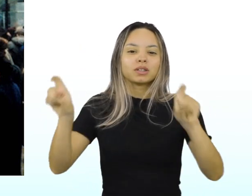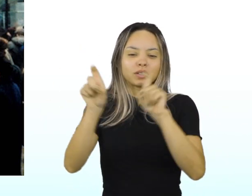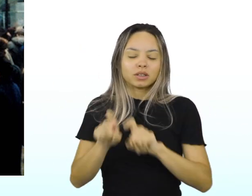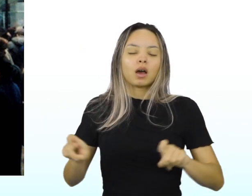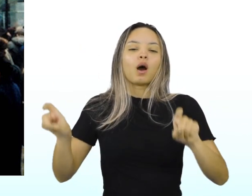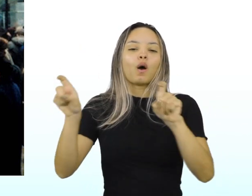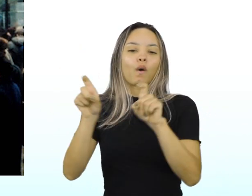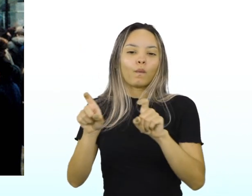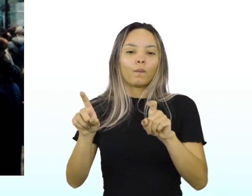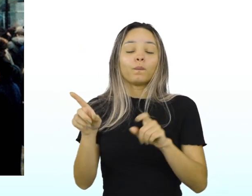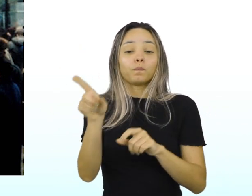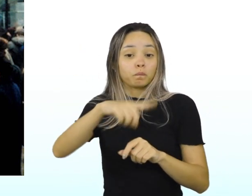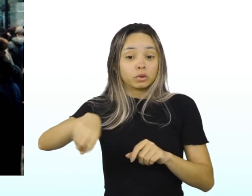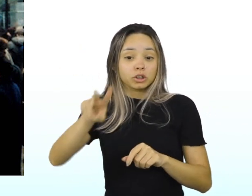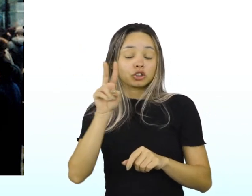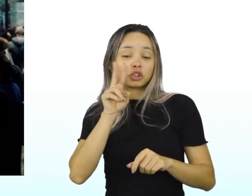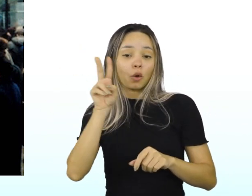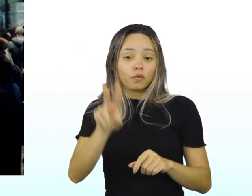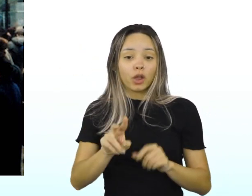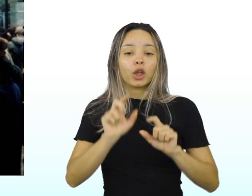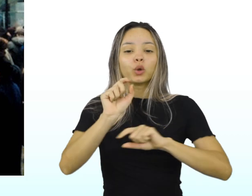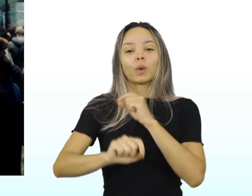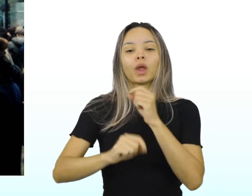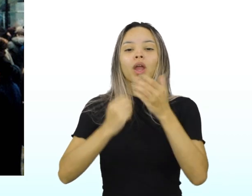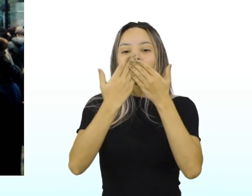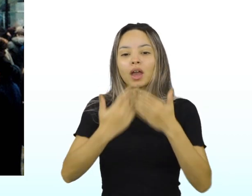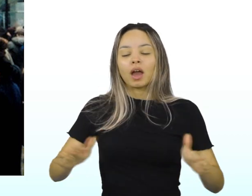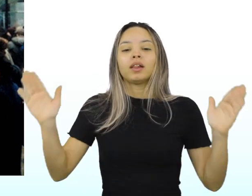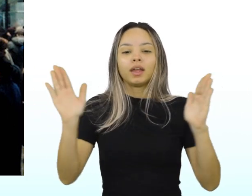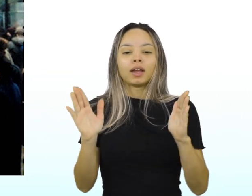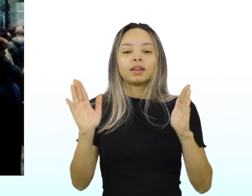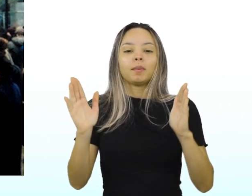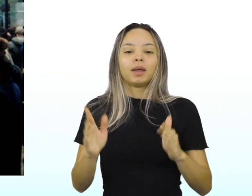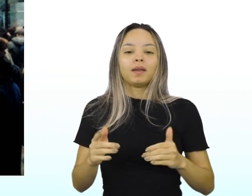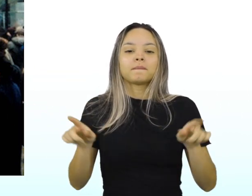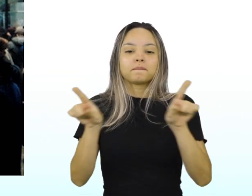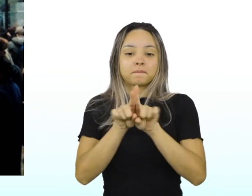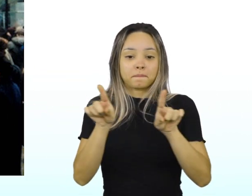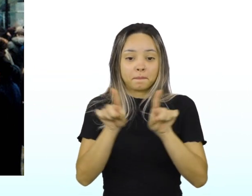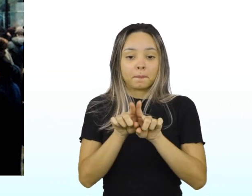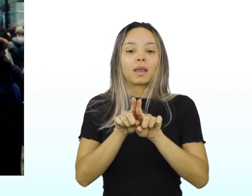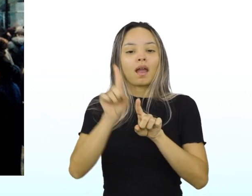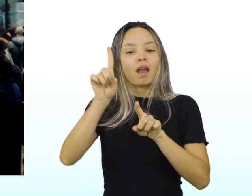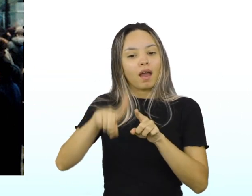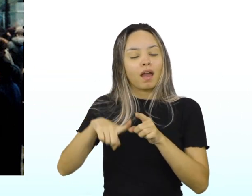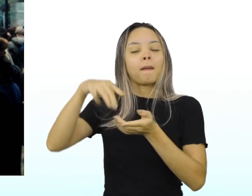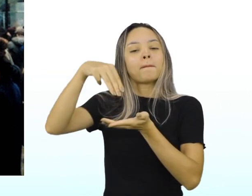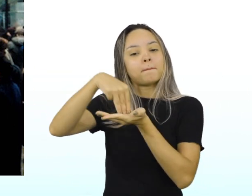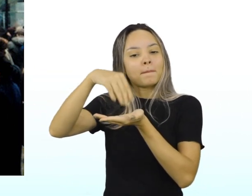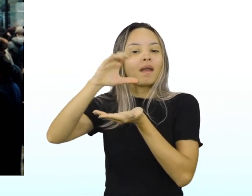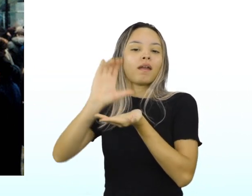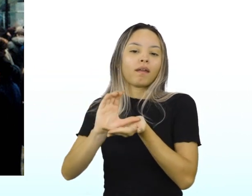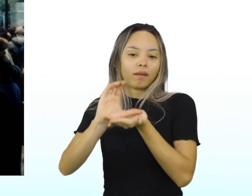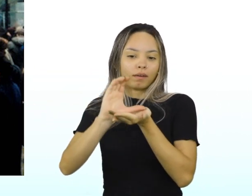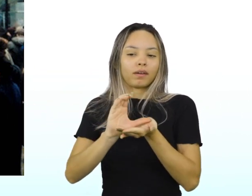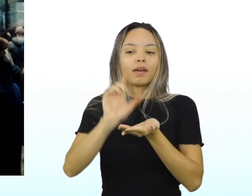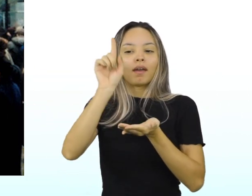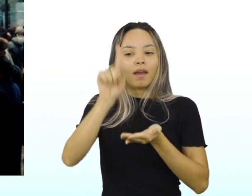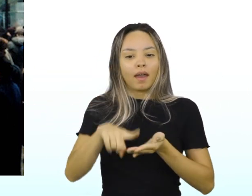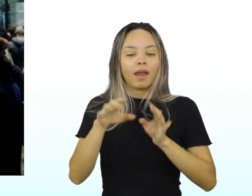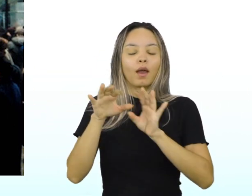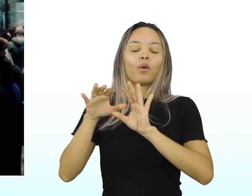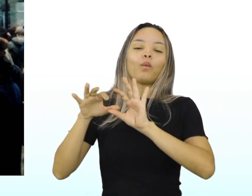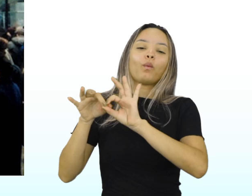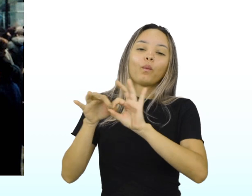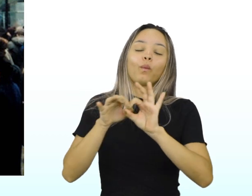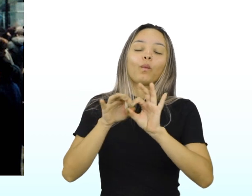computação. Você está vendo a inauguração da MEC Moscou. Pois é, gente, ainda na antiga União Soviética, ali